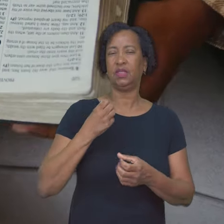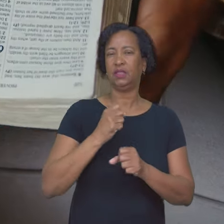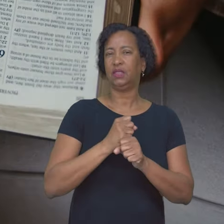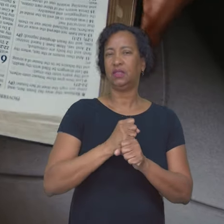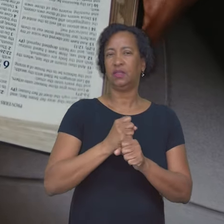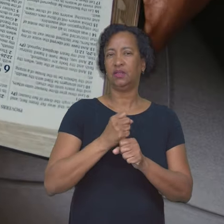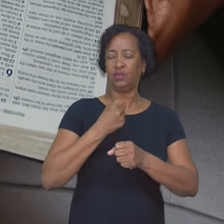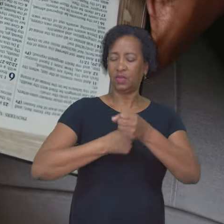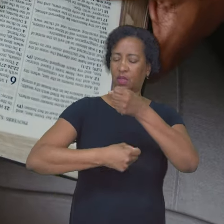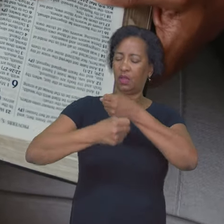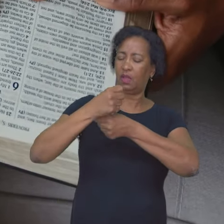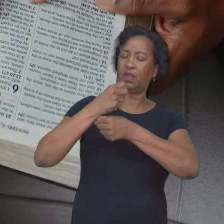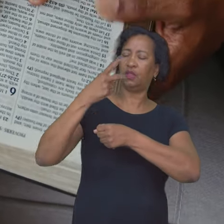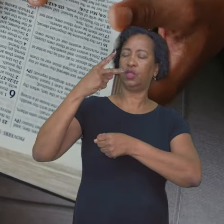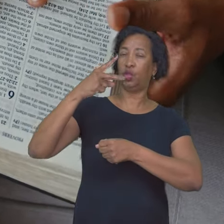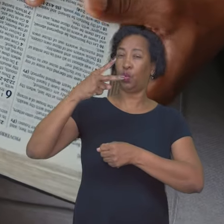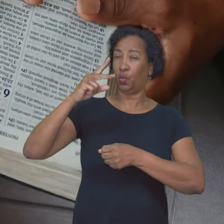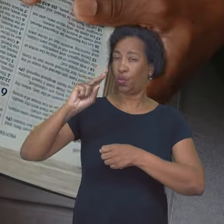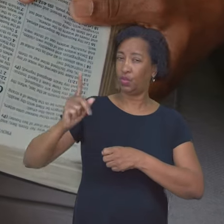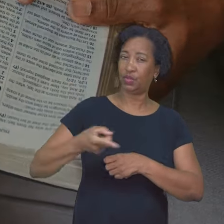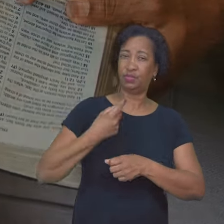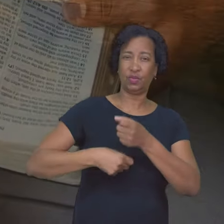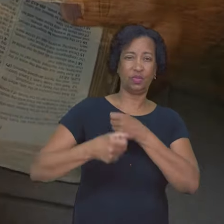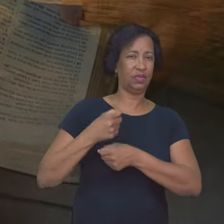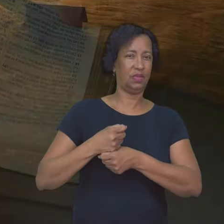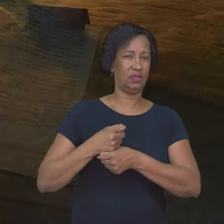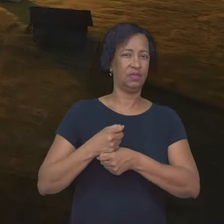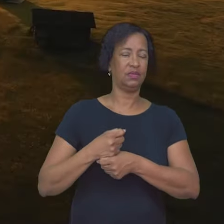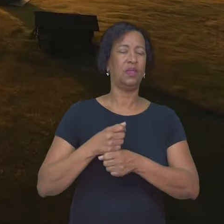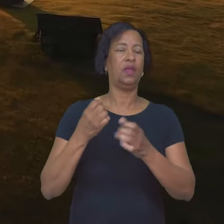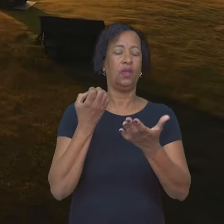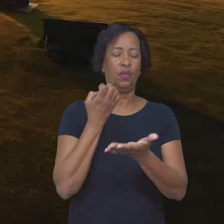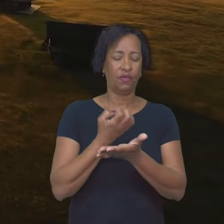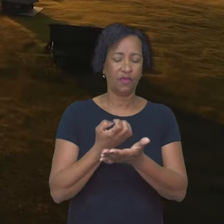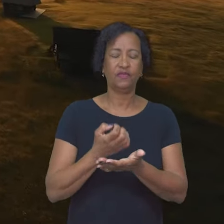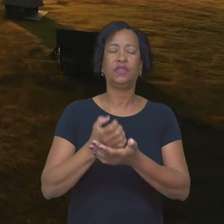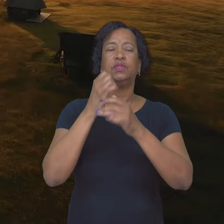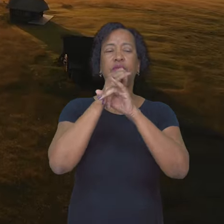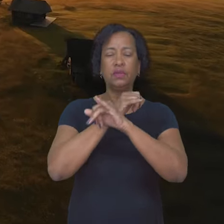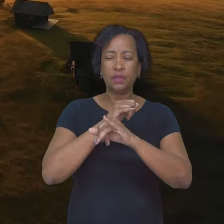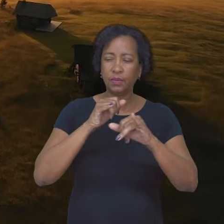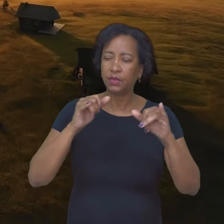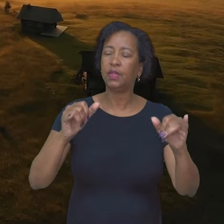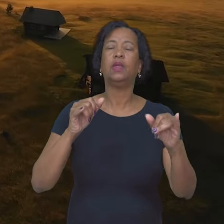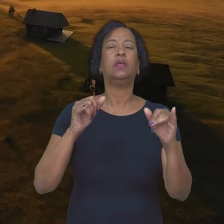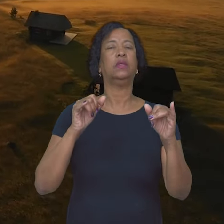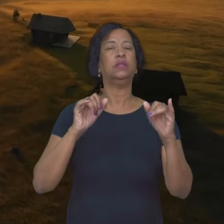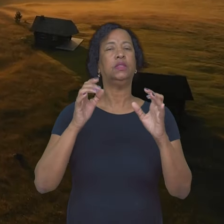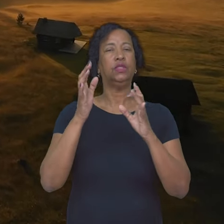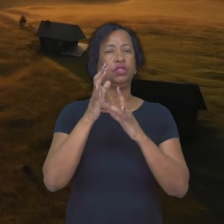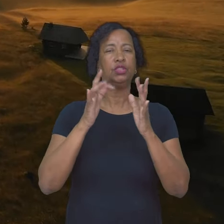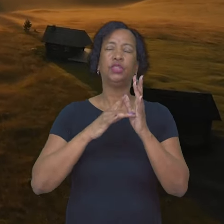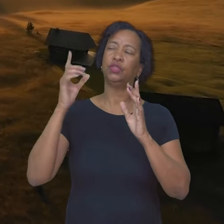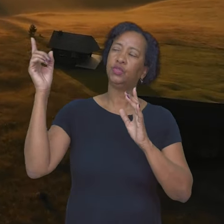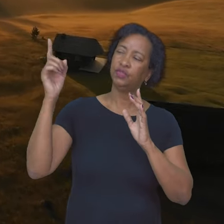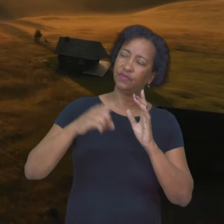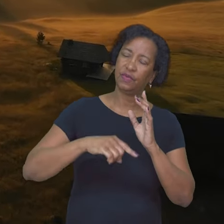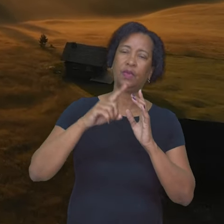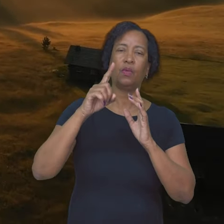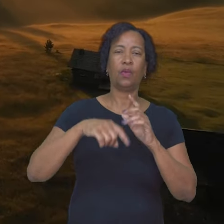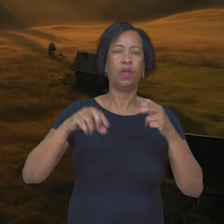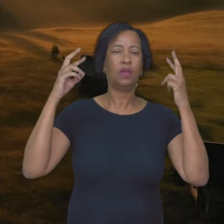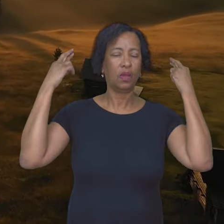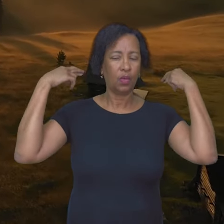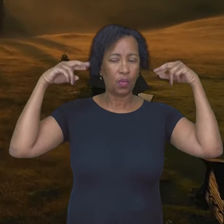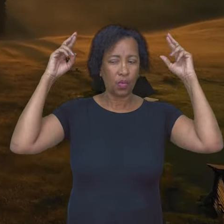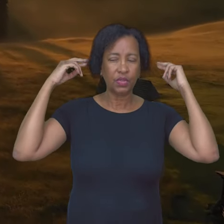atrás eles são Evangelhos e anunciam as boas novas e que Jesus veio e quando veio ele que era o cordeiro de Deus veio ao mundo